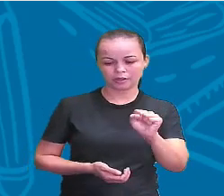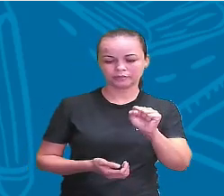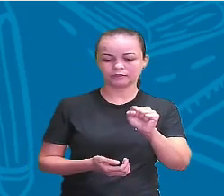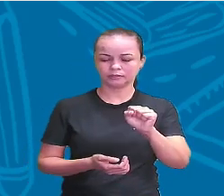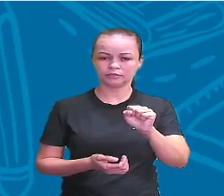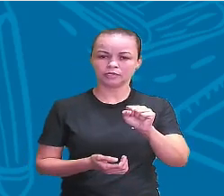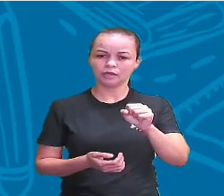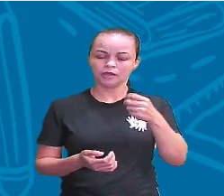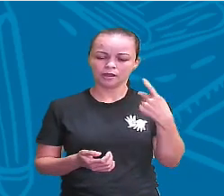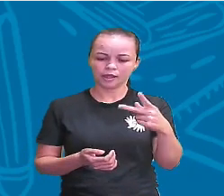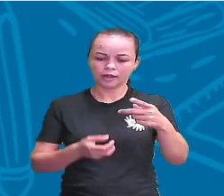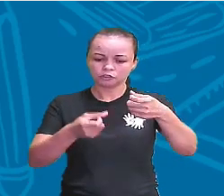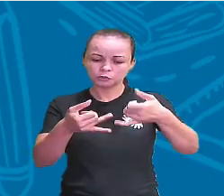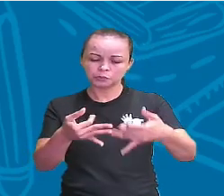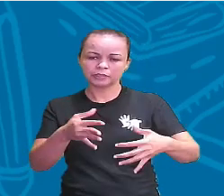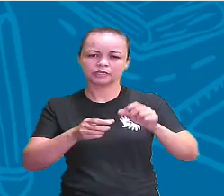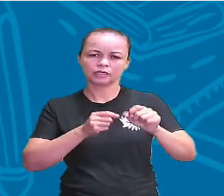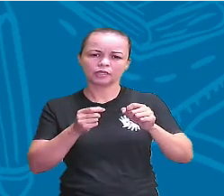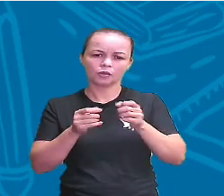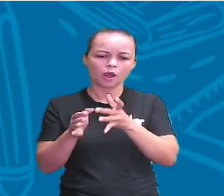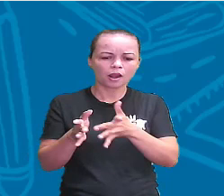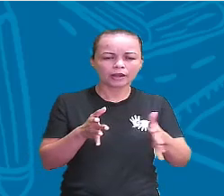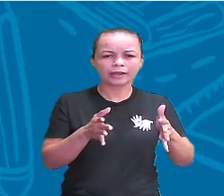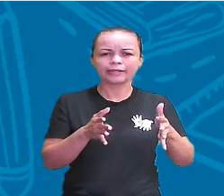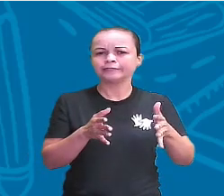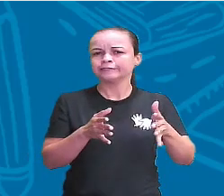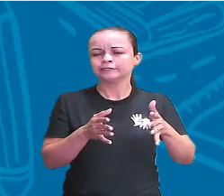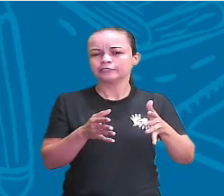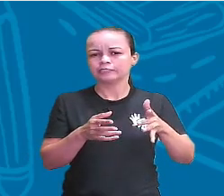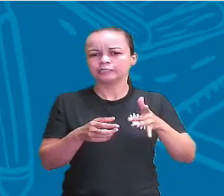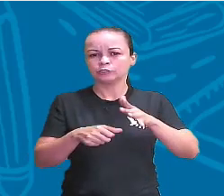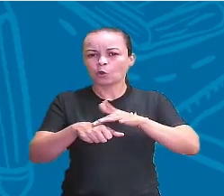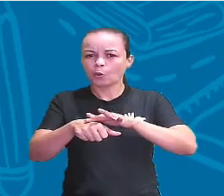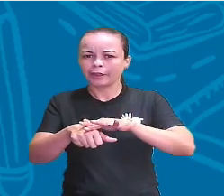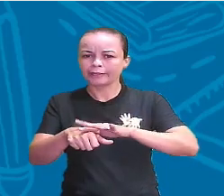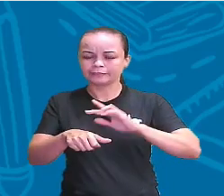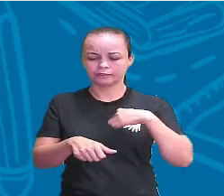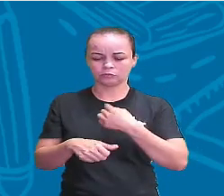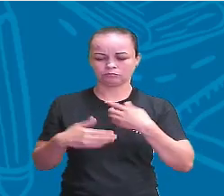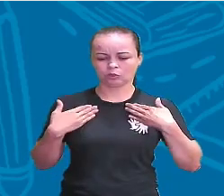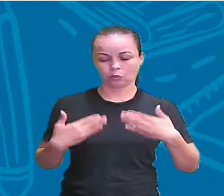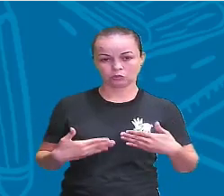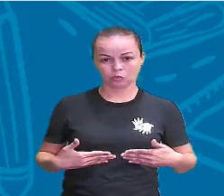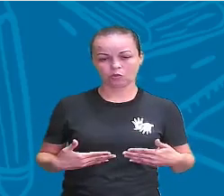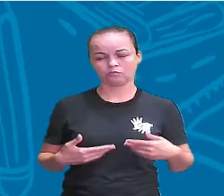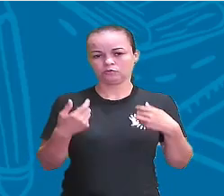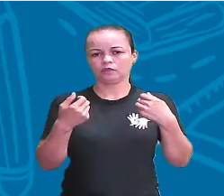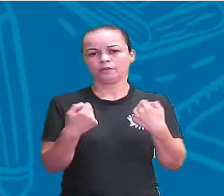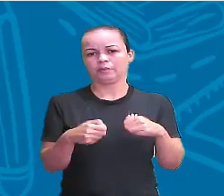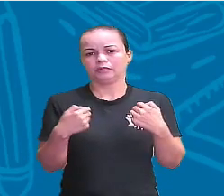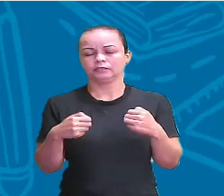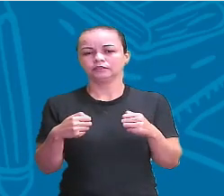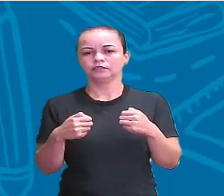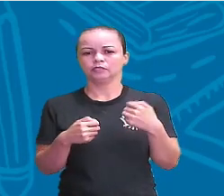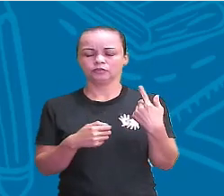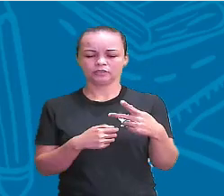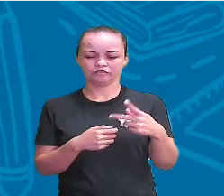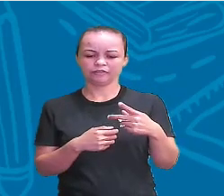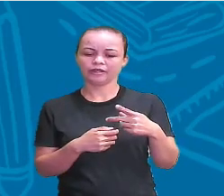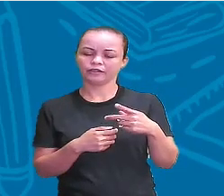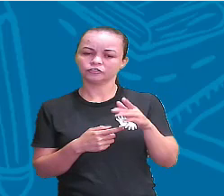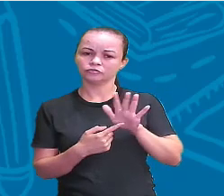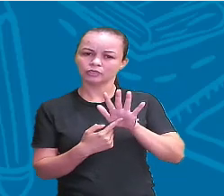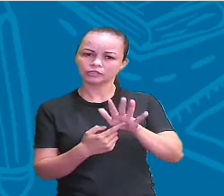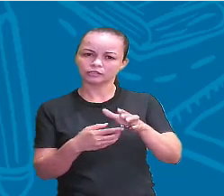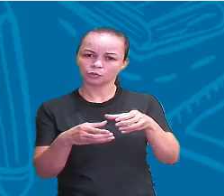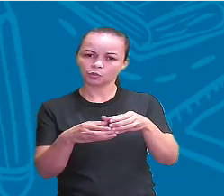saúde vai muito além da ausência de doenças no nosso corpo. É preciso, através, né, desse órgão daí, é preciso a